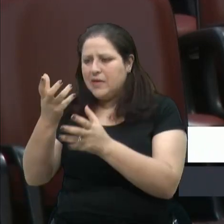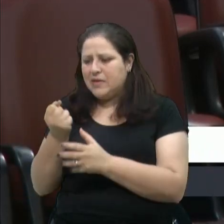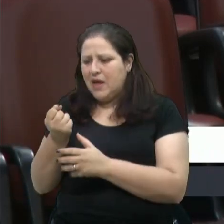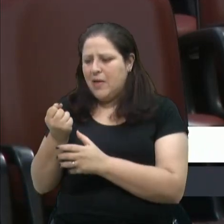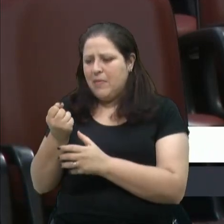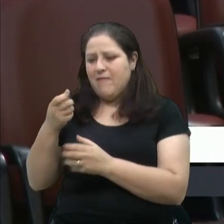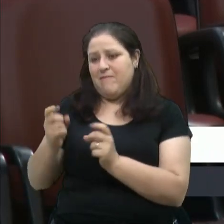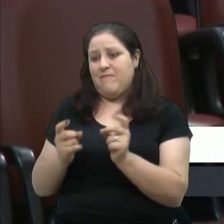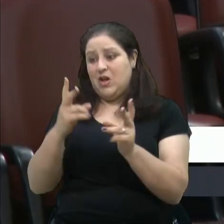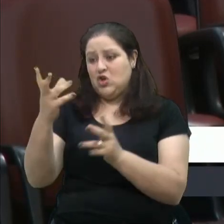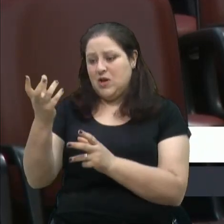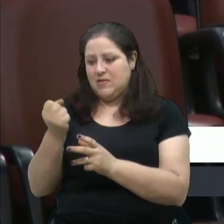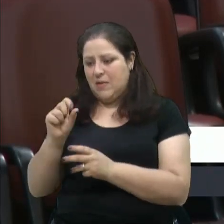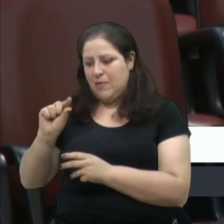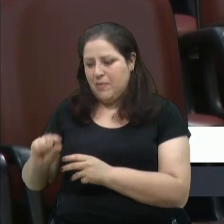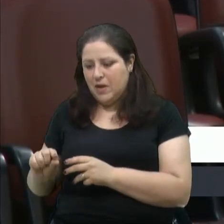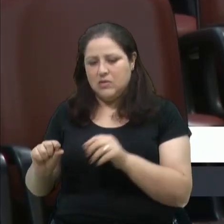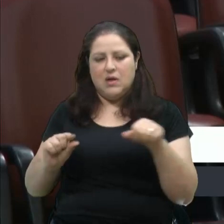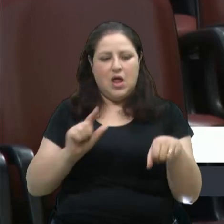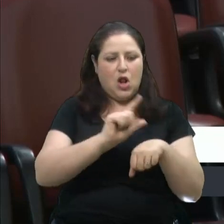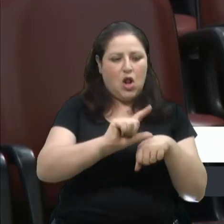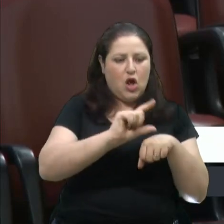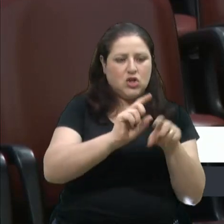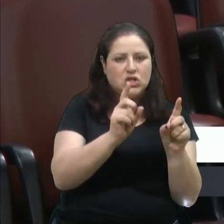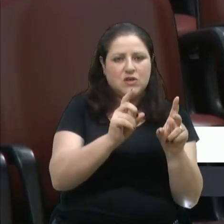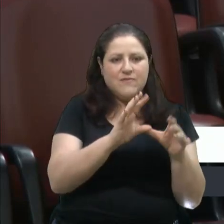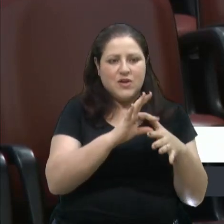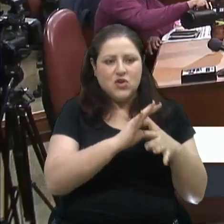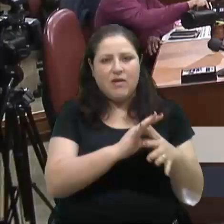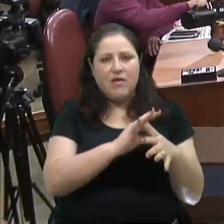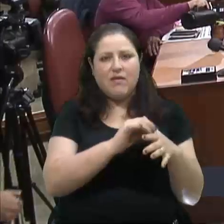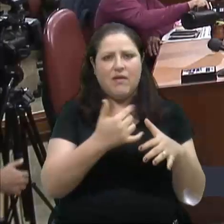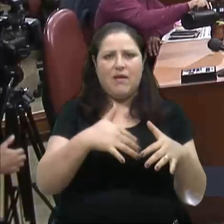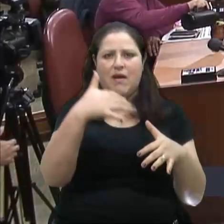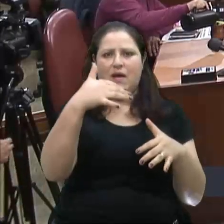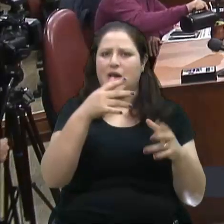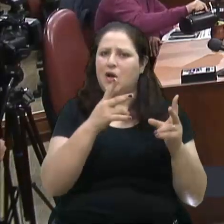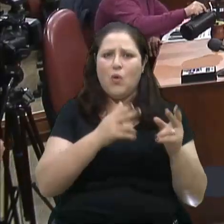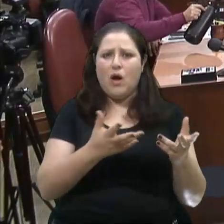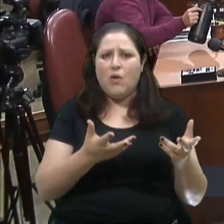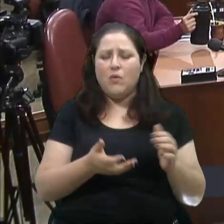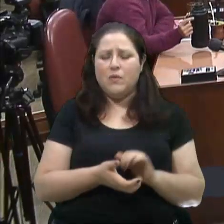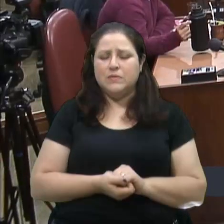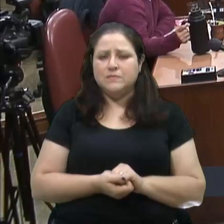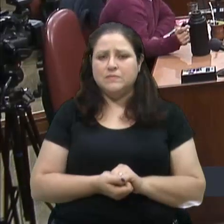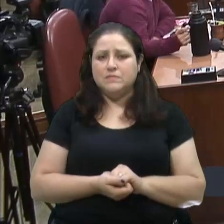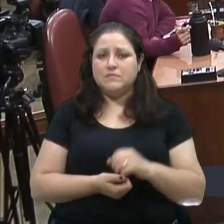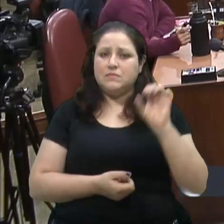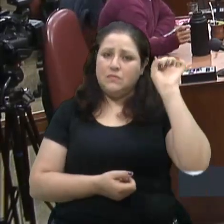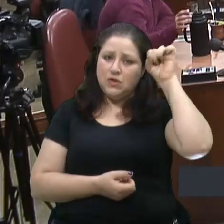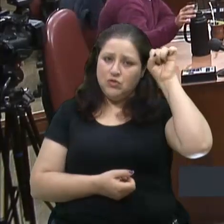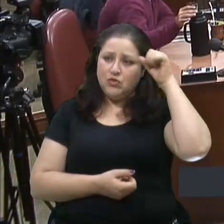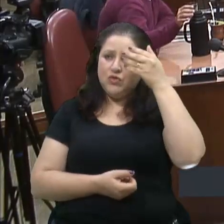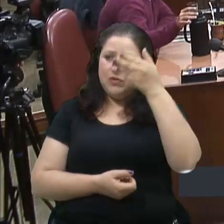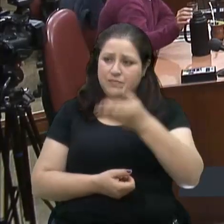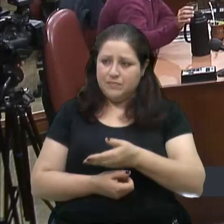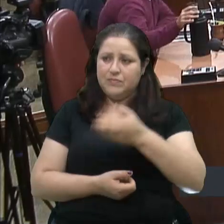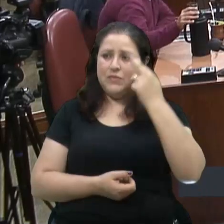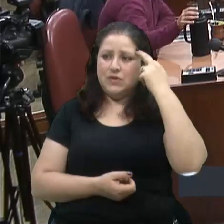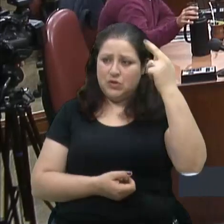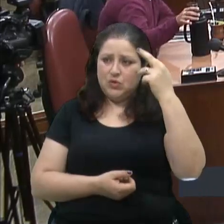e aqui no açougue está cara carne ainda a sua parte bom Vereador Xuxa mas o senhor né que percorre